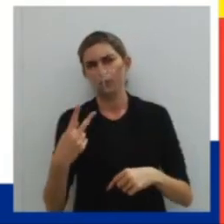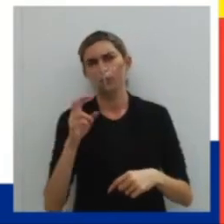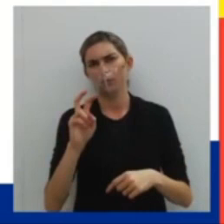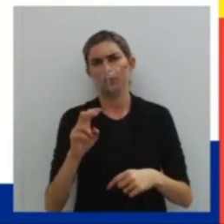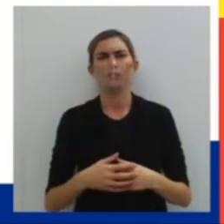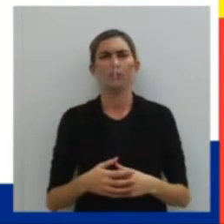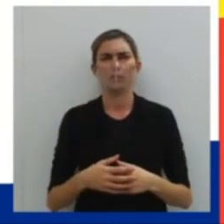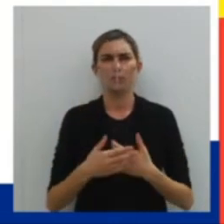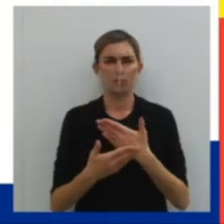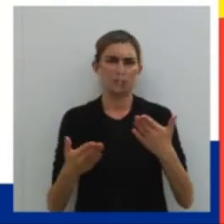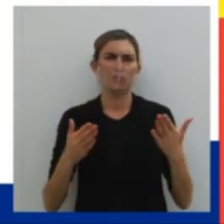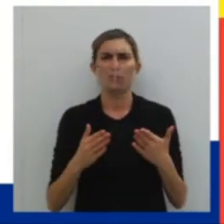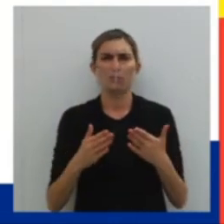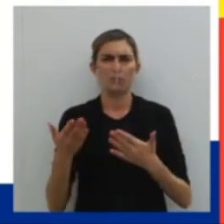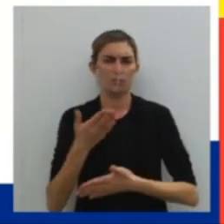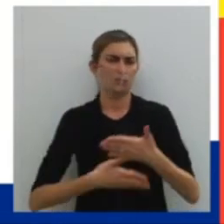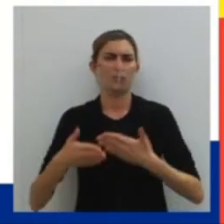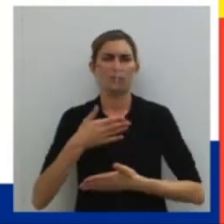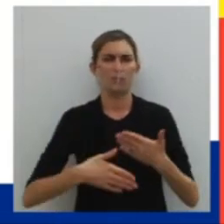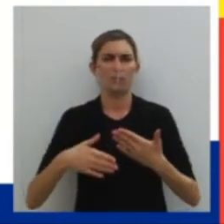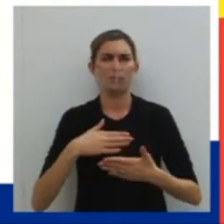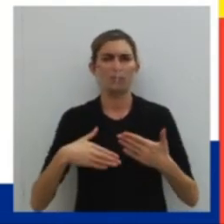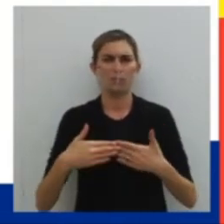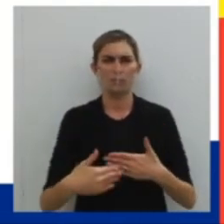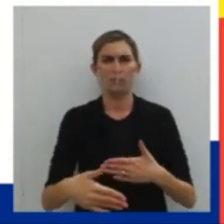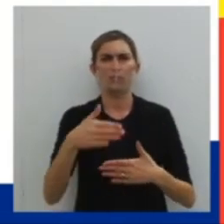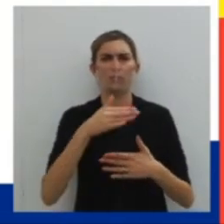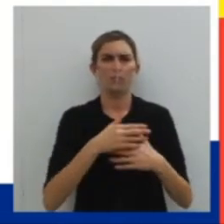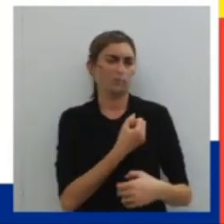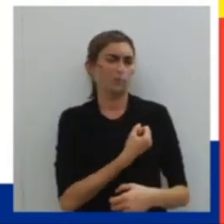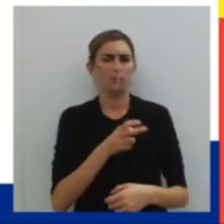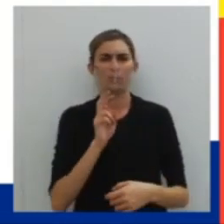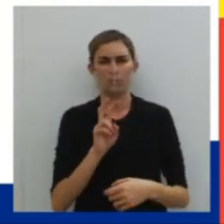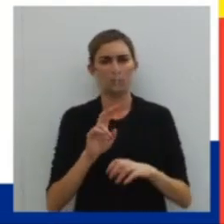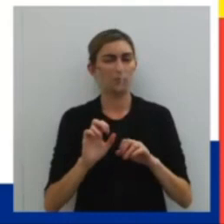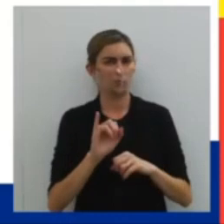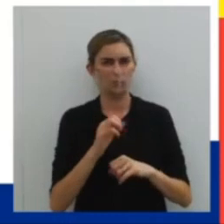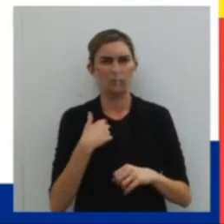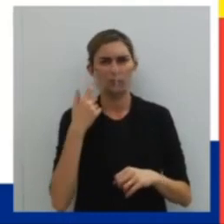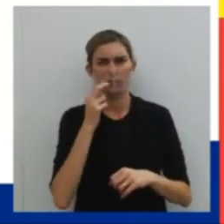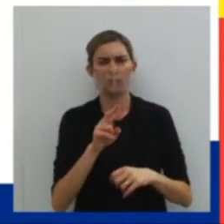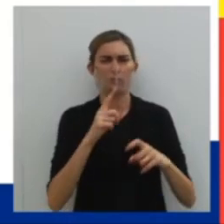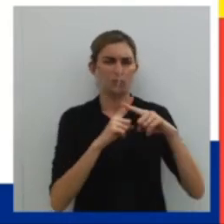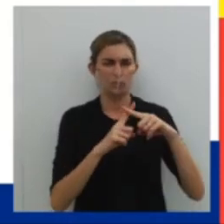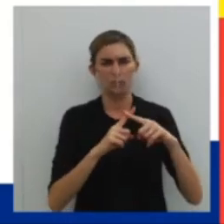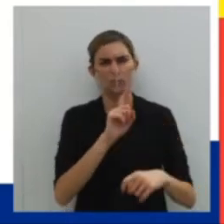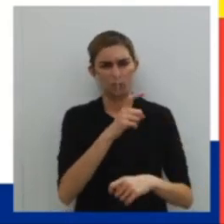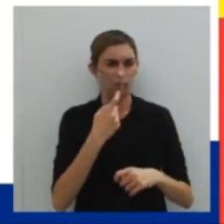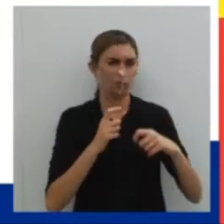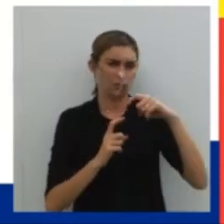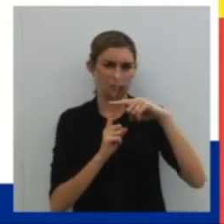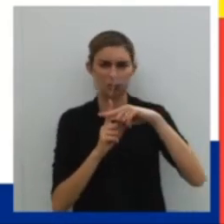está associado agora na relação a partir do número 5. Então, se eu considerar o X valendo 5,